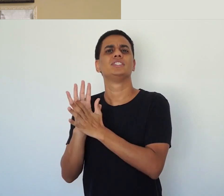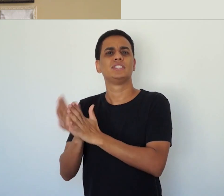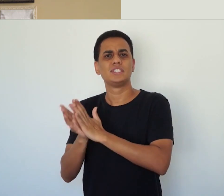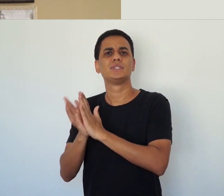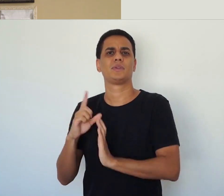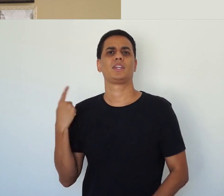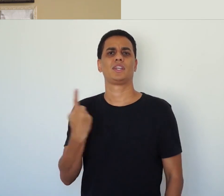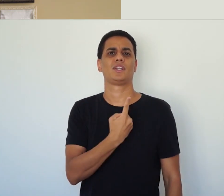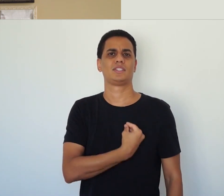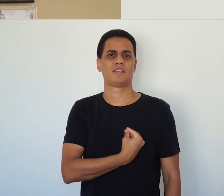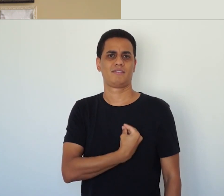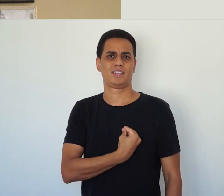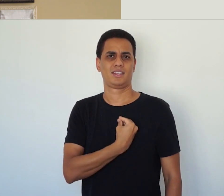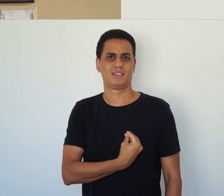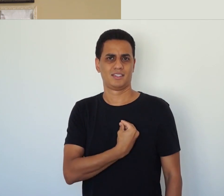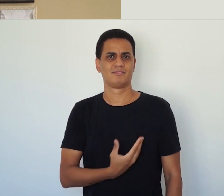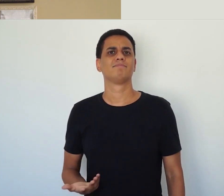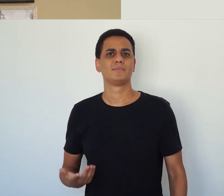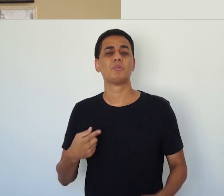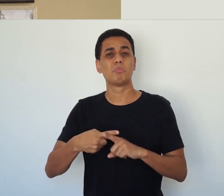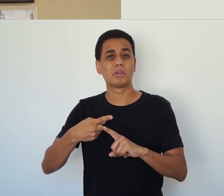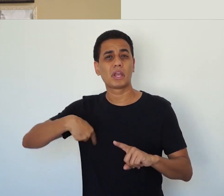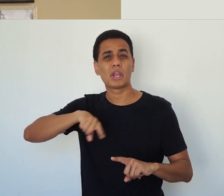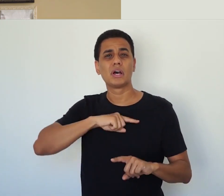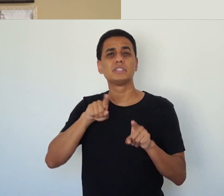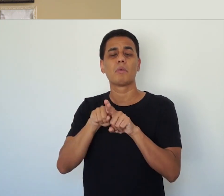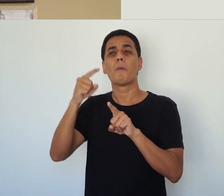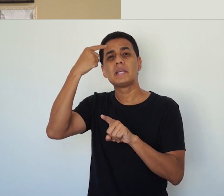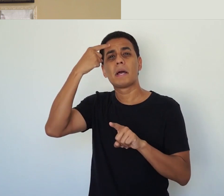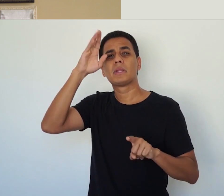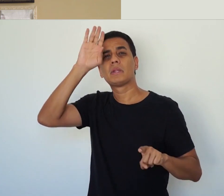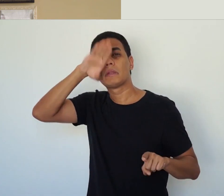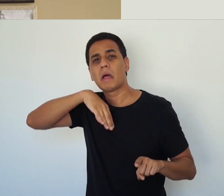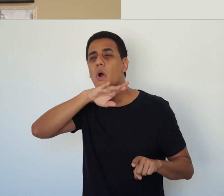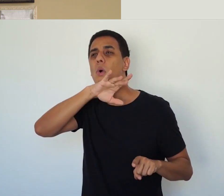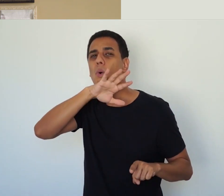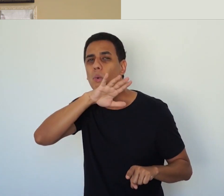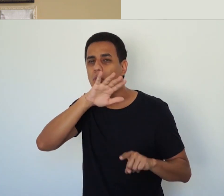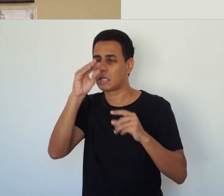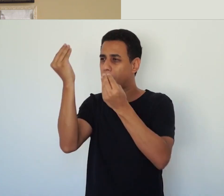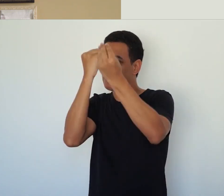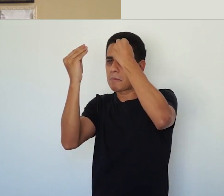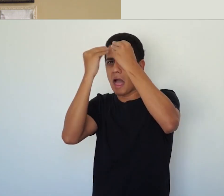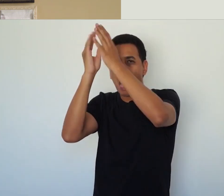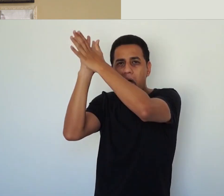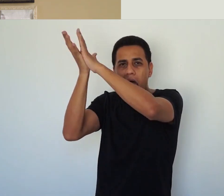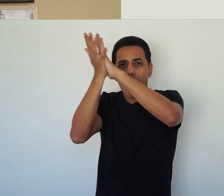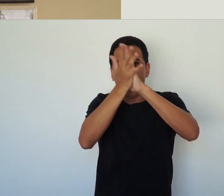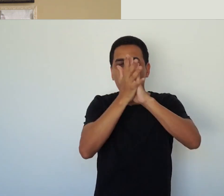ser absolutamente destruidoras para a nossa própria vida, quando nós permitimos que pensamentos